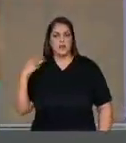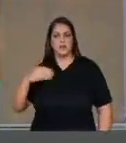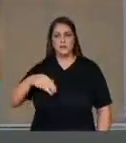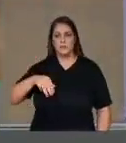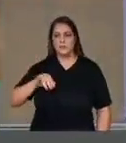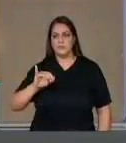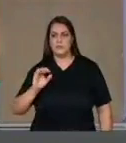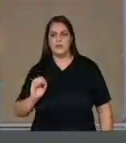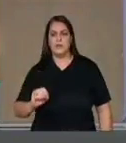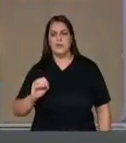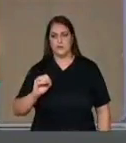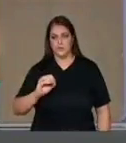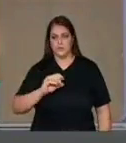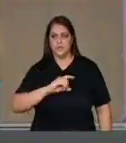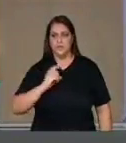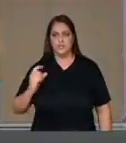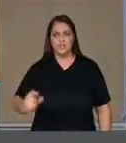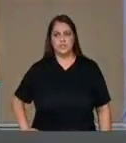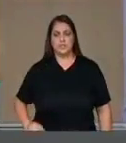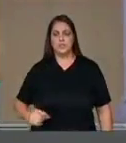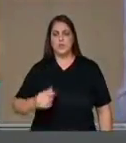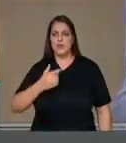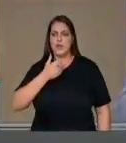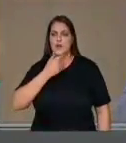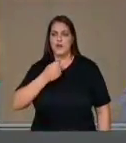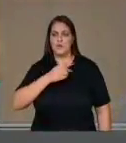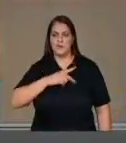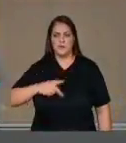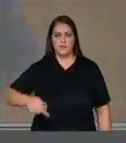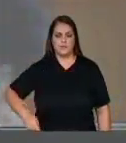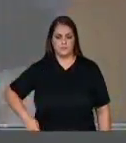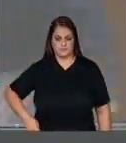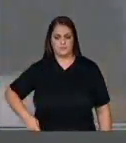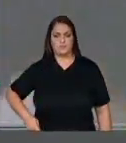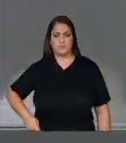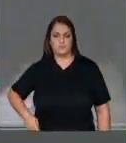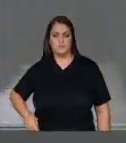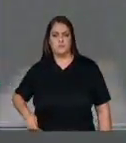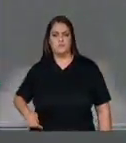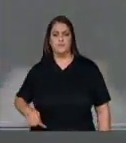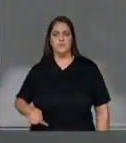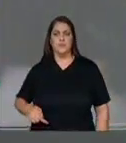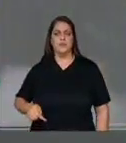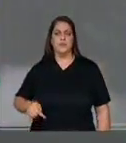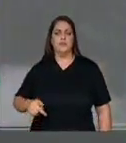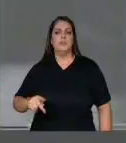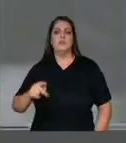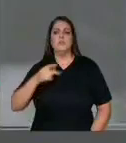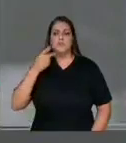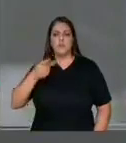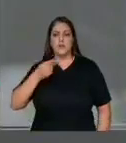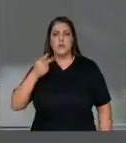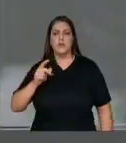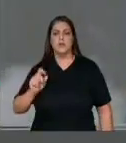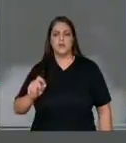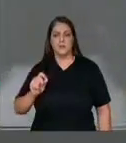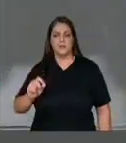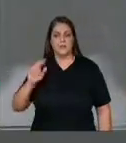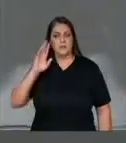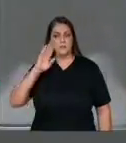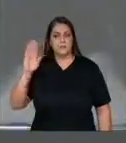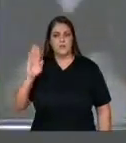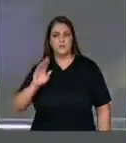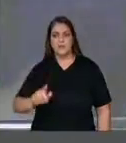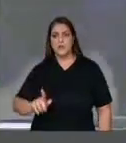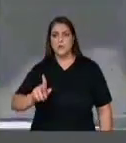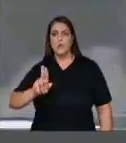para marcar o bicentenário, o presidente daquele país, Xi Jinping, o denominou o guia da